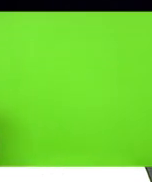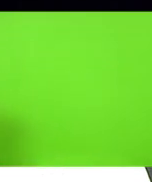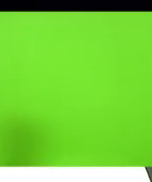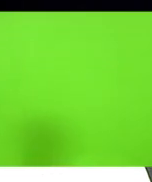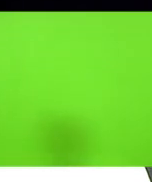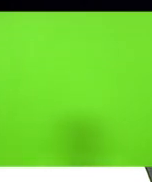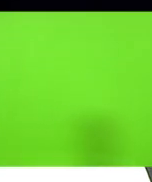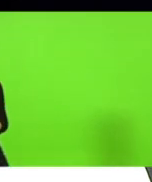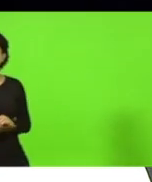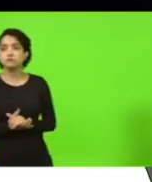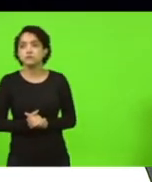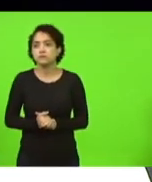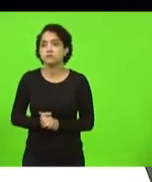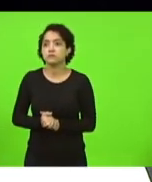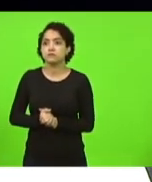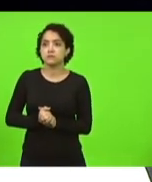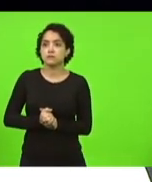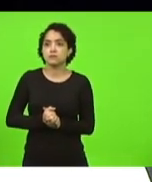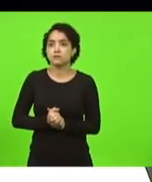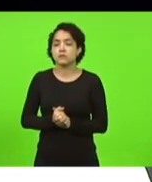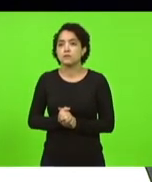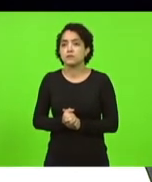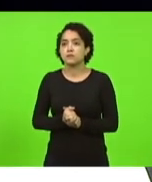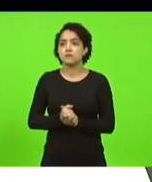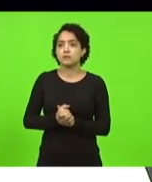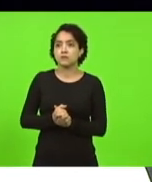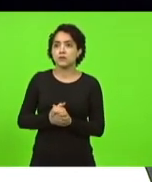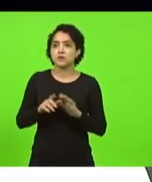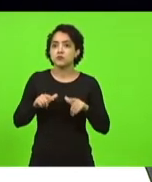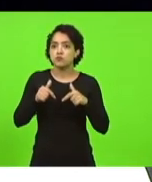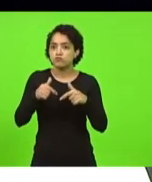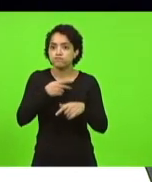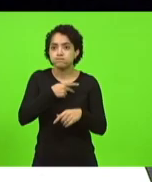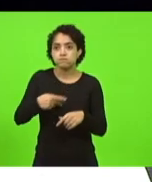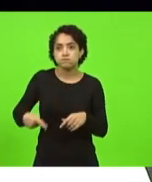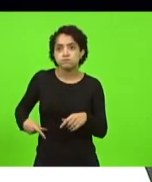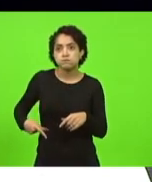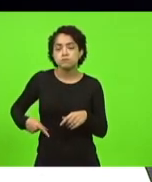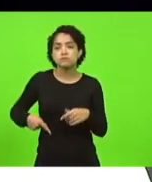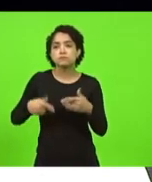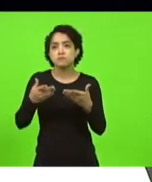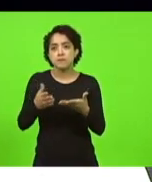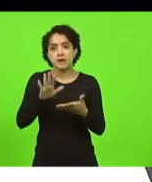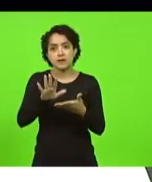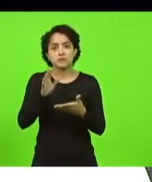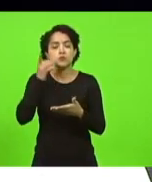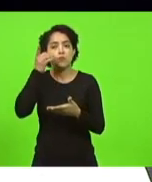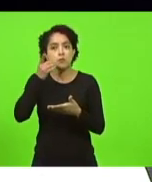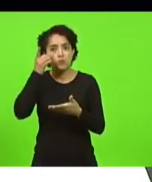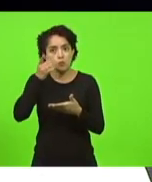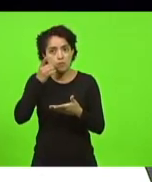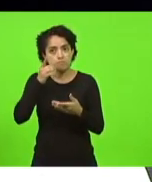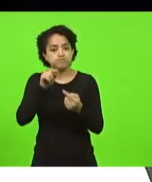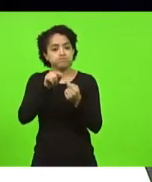comporta como o presidente, se comporta como um parlamentar